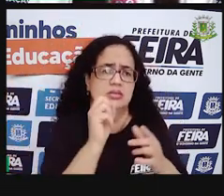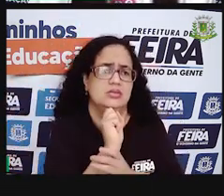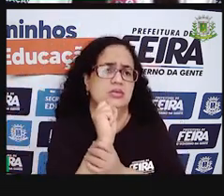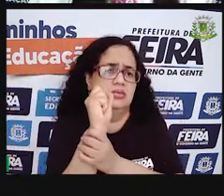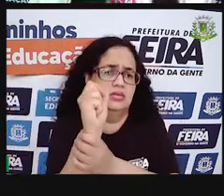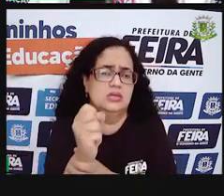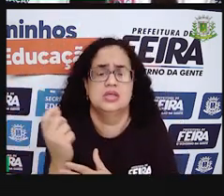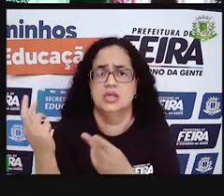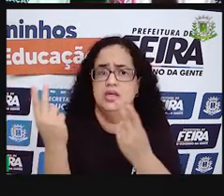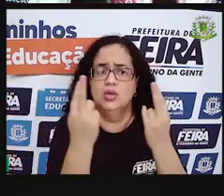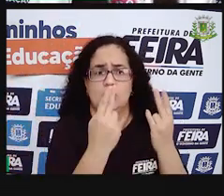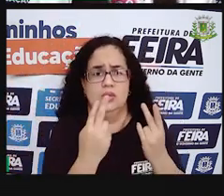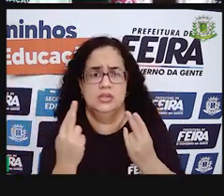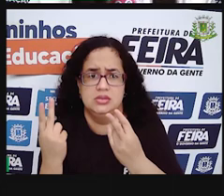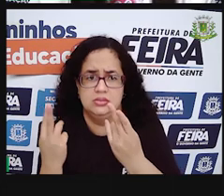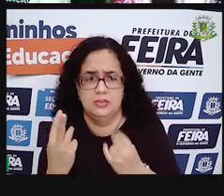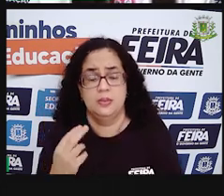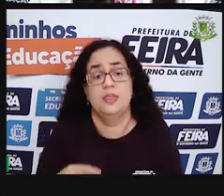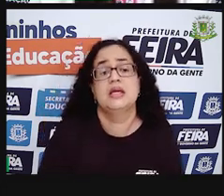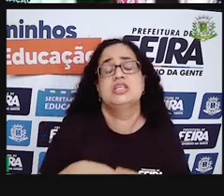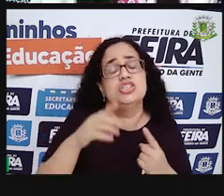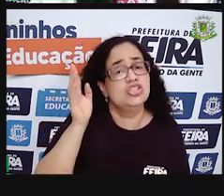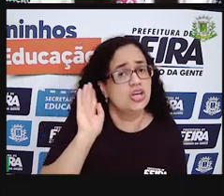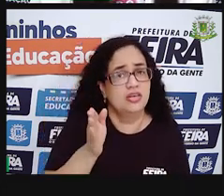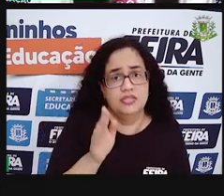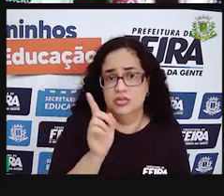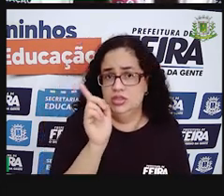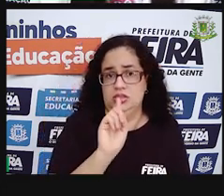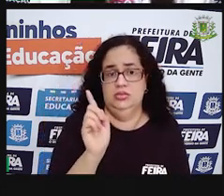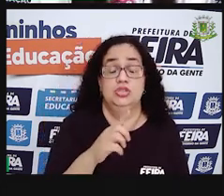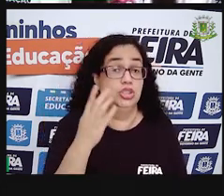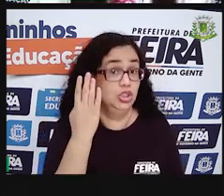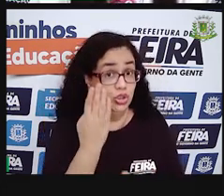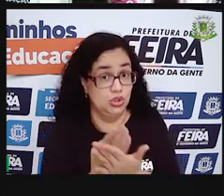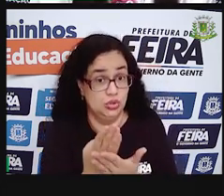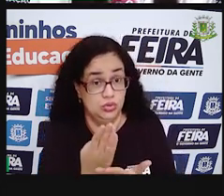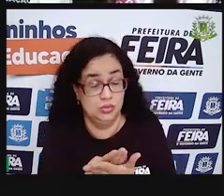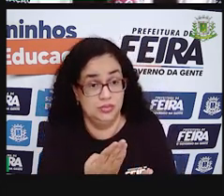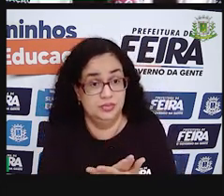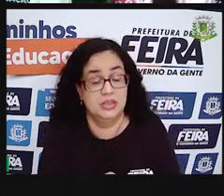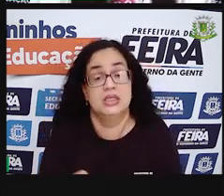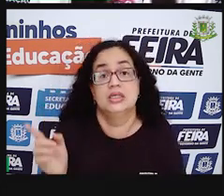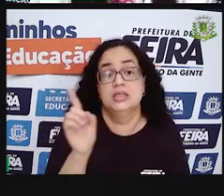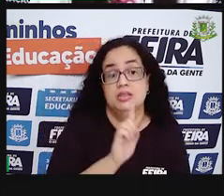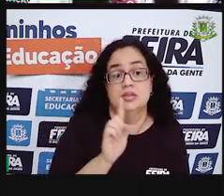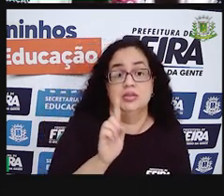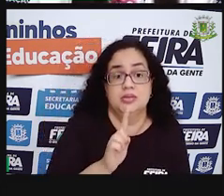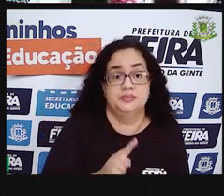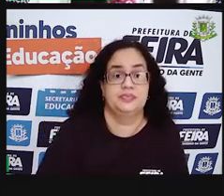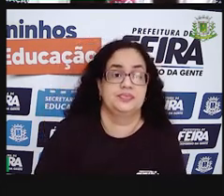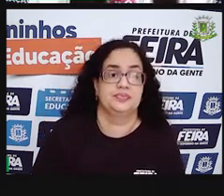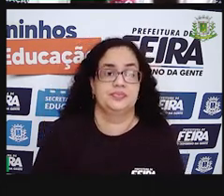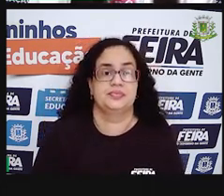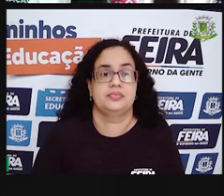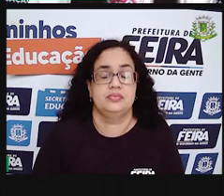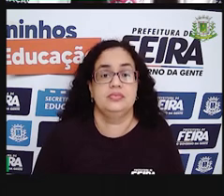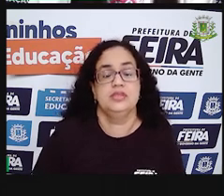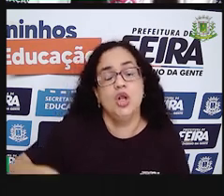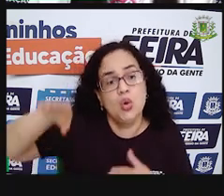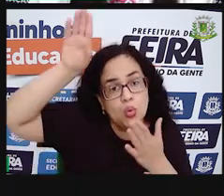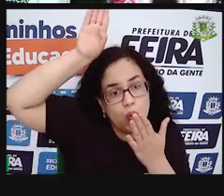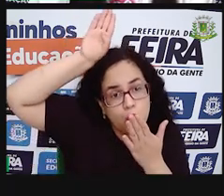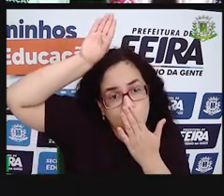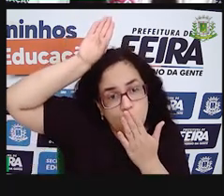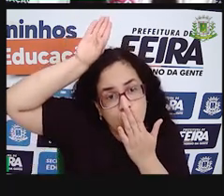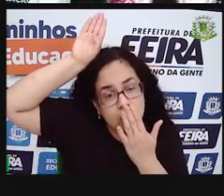cá também são todos iguais. E a gente já viu, a gente já estudou que não é bem assim, não é? Os